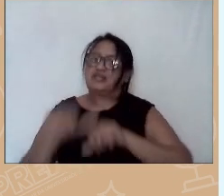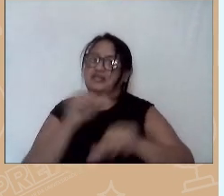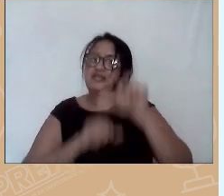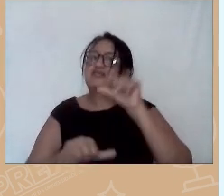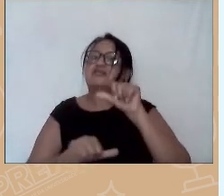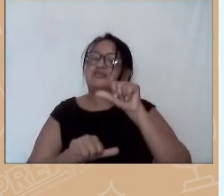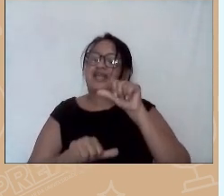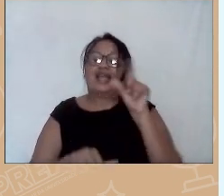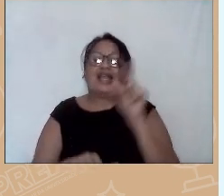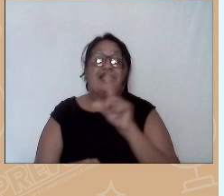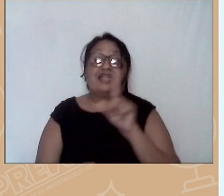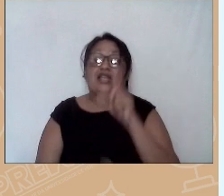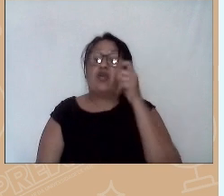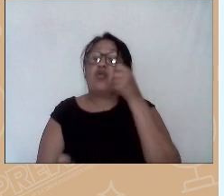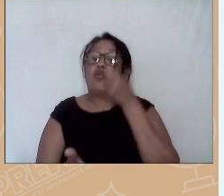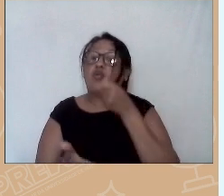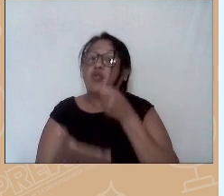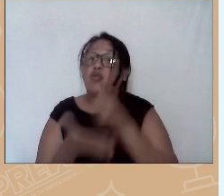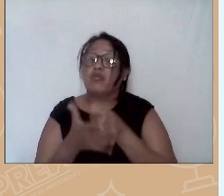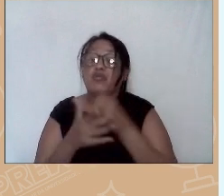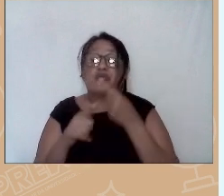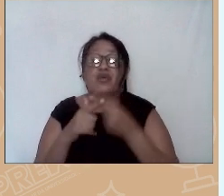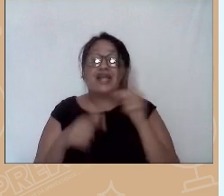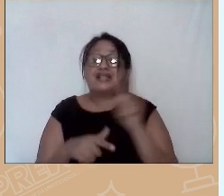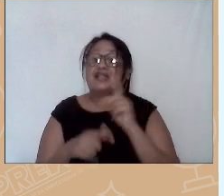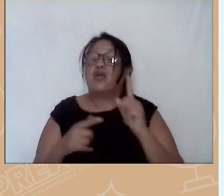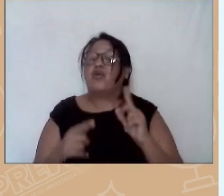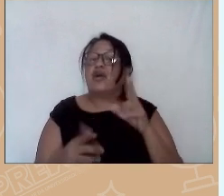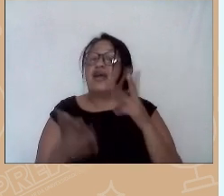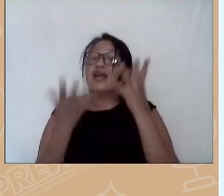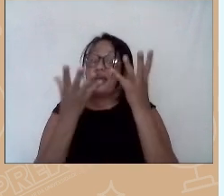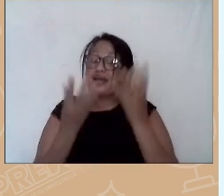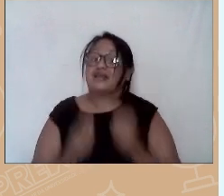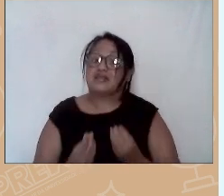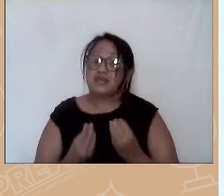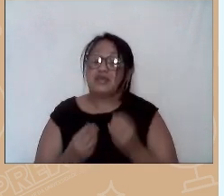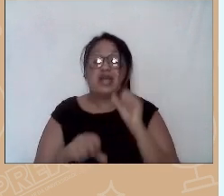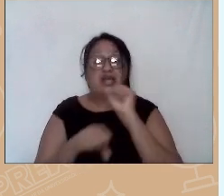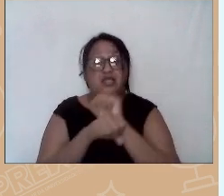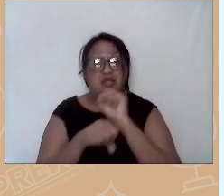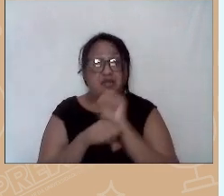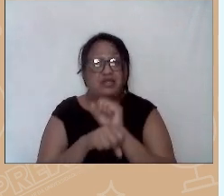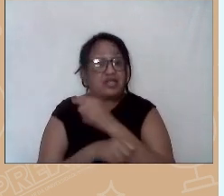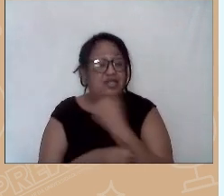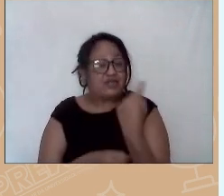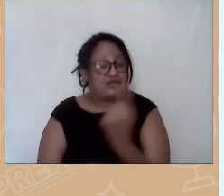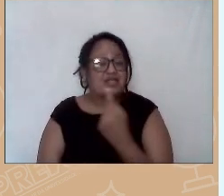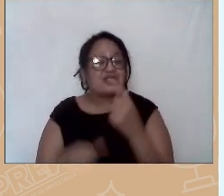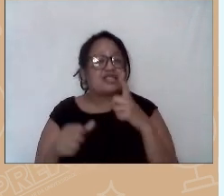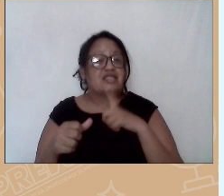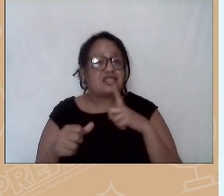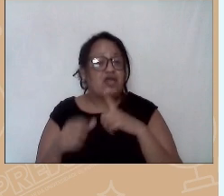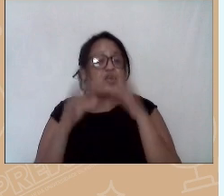porque não recebeu então é isso gente espero que vocês tenham acertado todas ou a maioria a maior